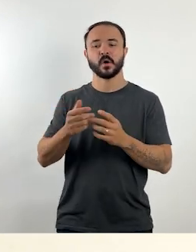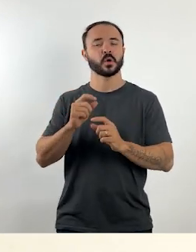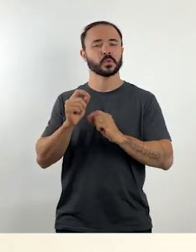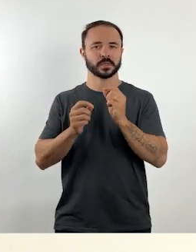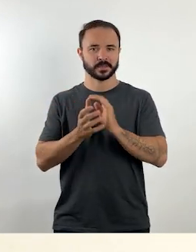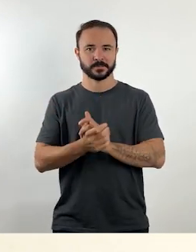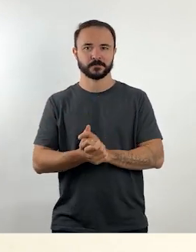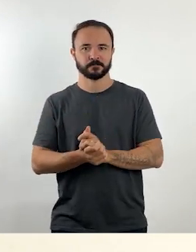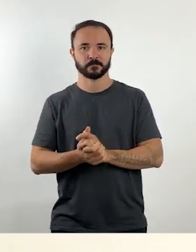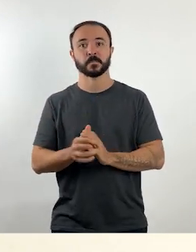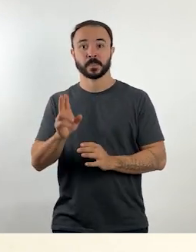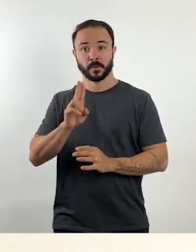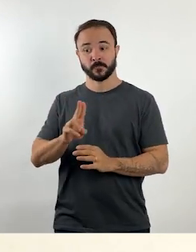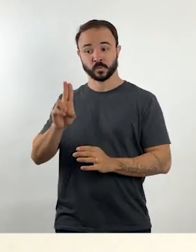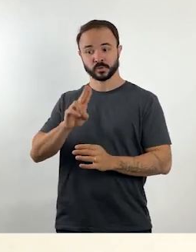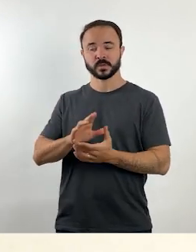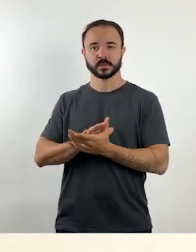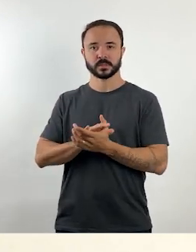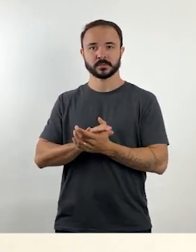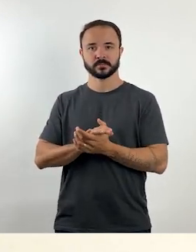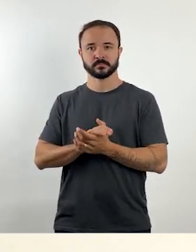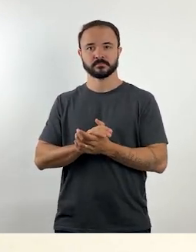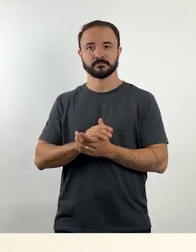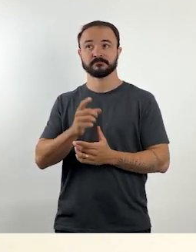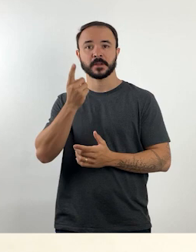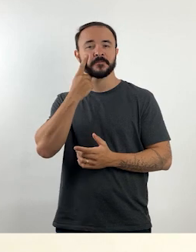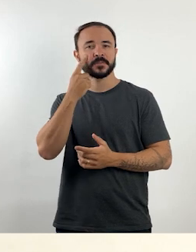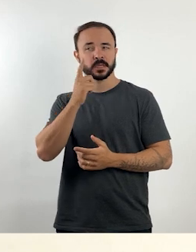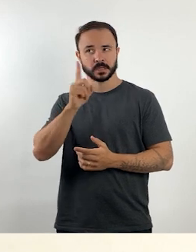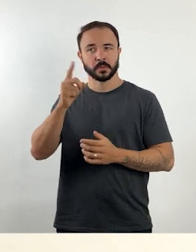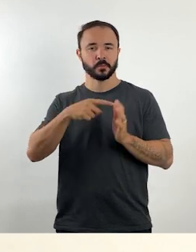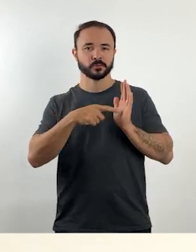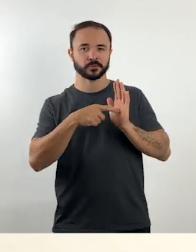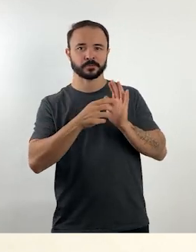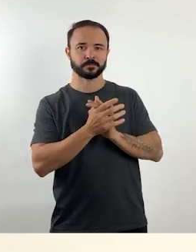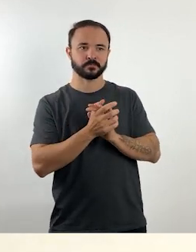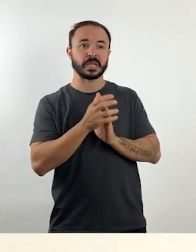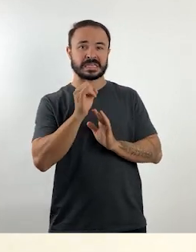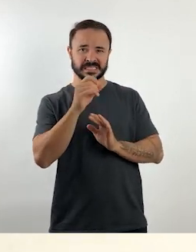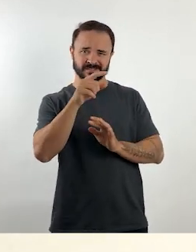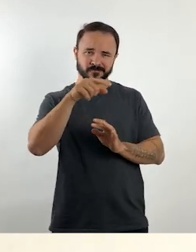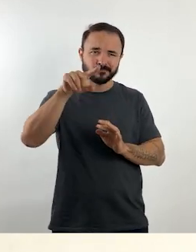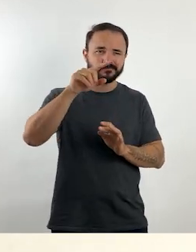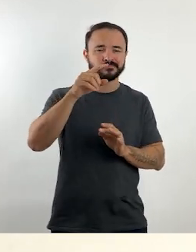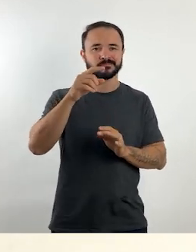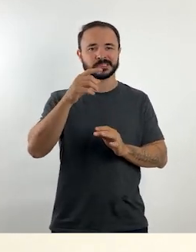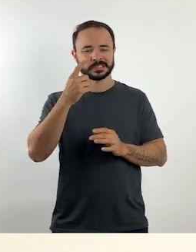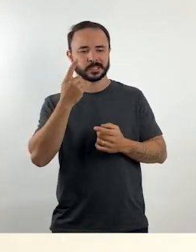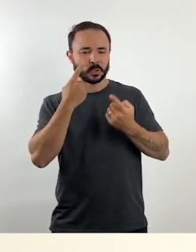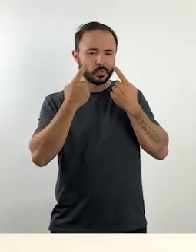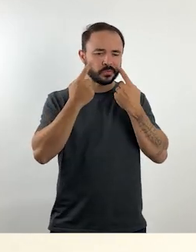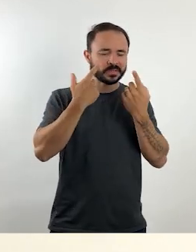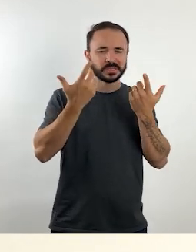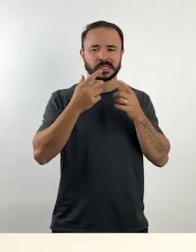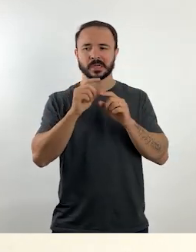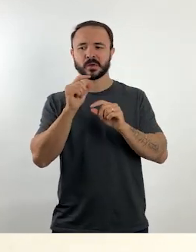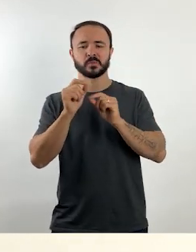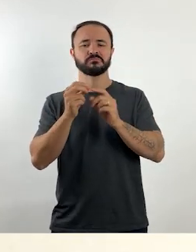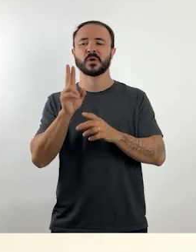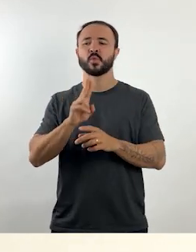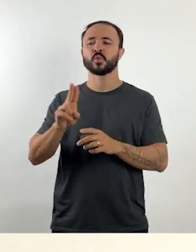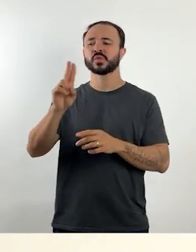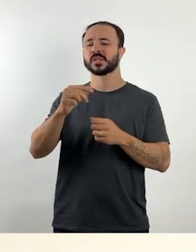eu vou utilizar uma das minhas barras. E aí, se você estiver com dúvida de qual das barras você